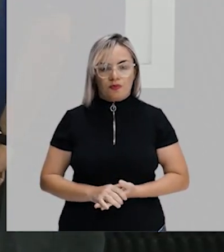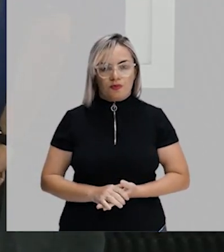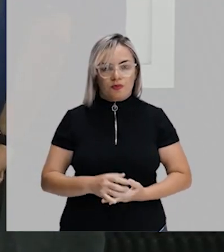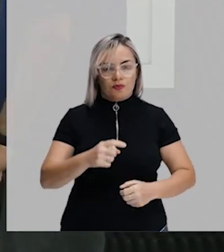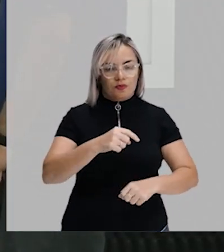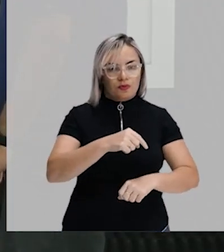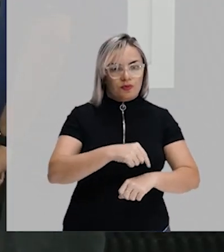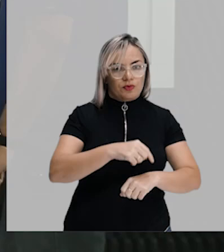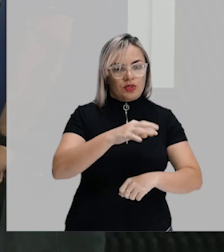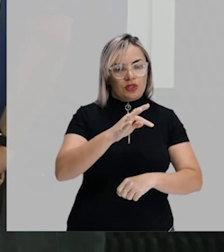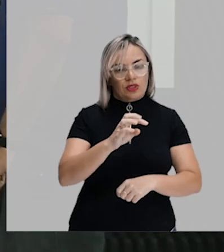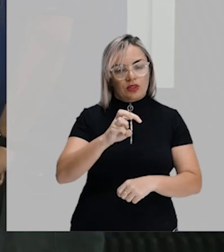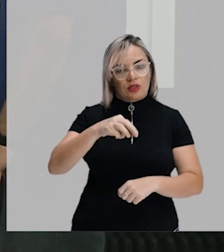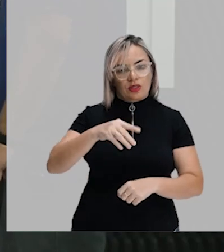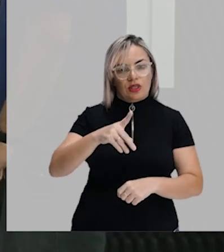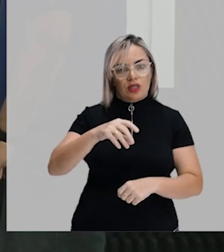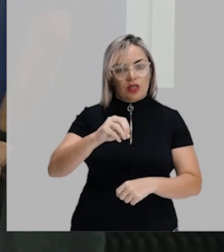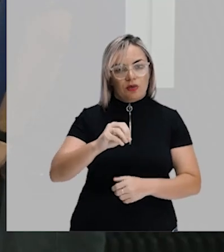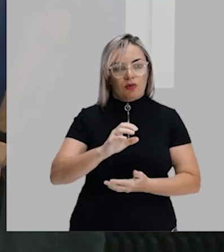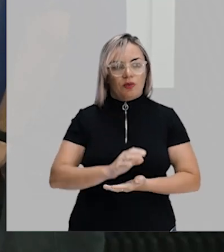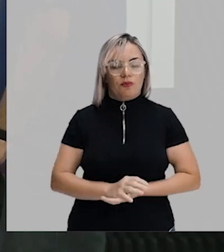é igual ao VOY